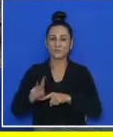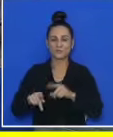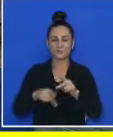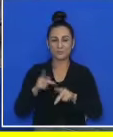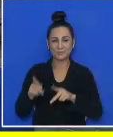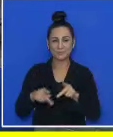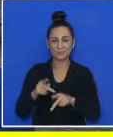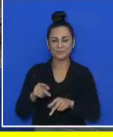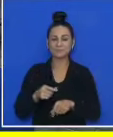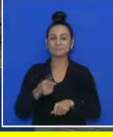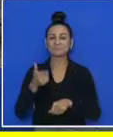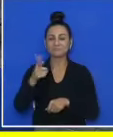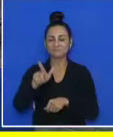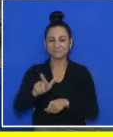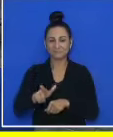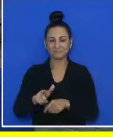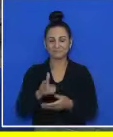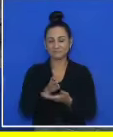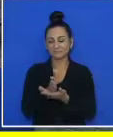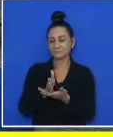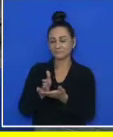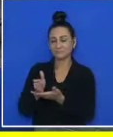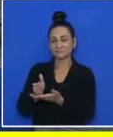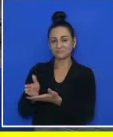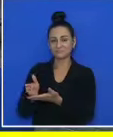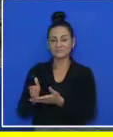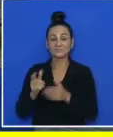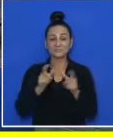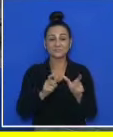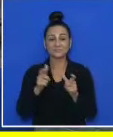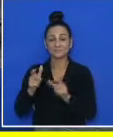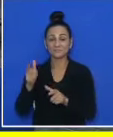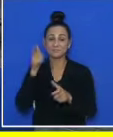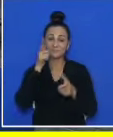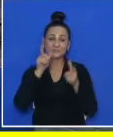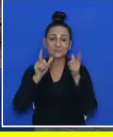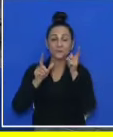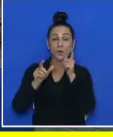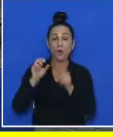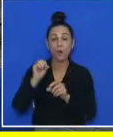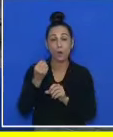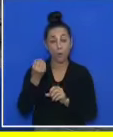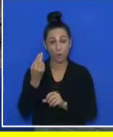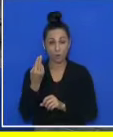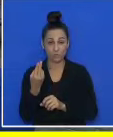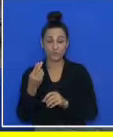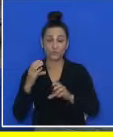populares. Logo após a apuração, você poderá saber de onde são as apostas vencedoras ou se o